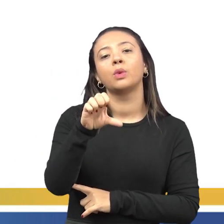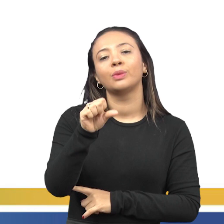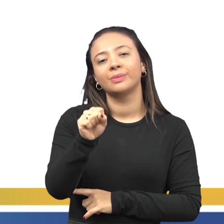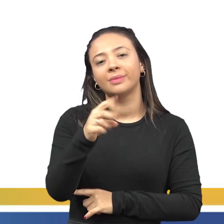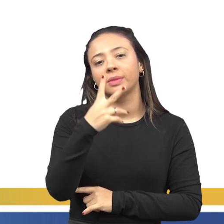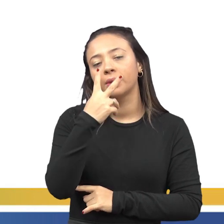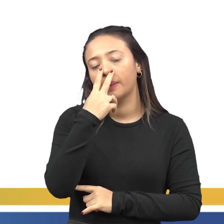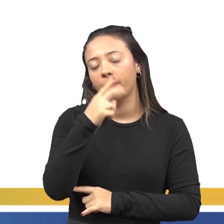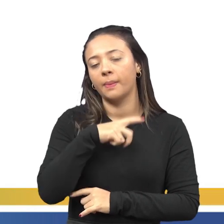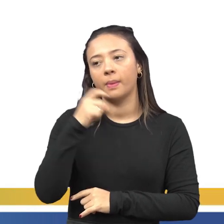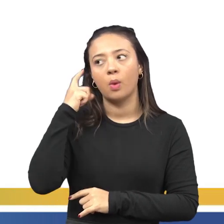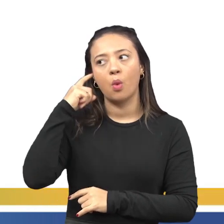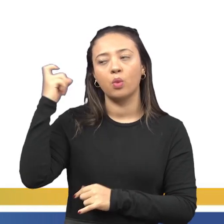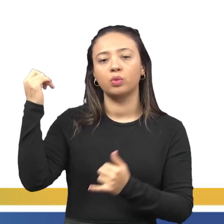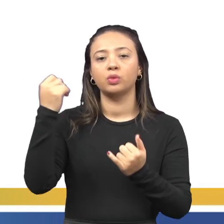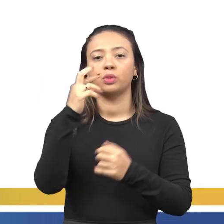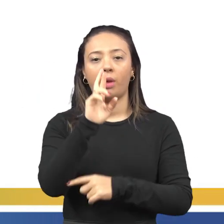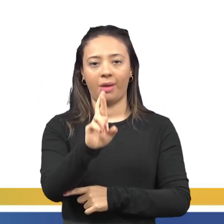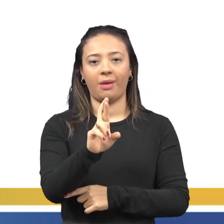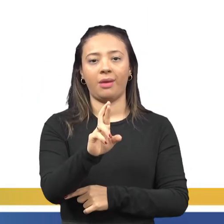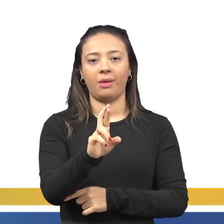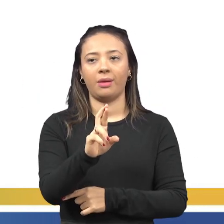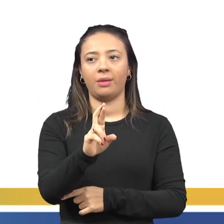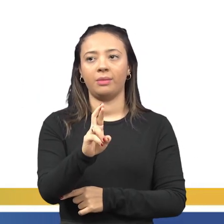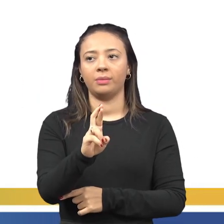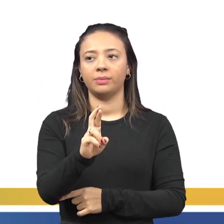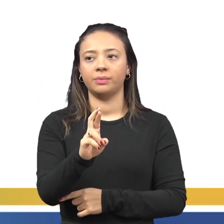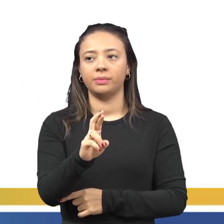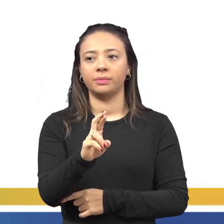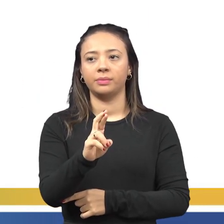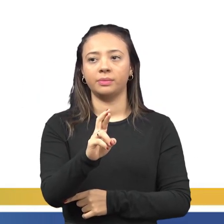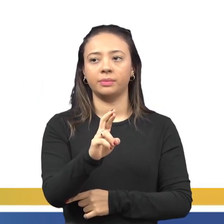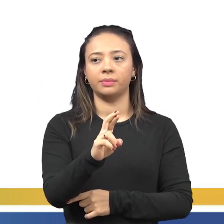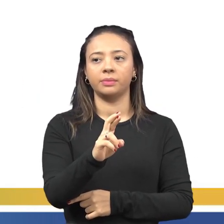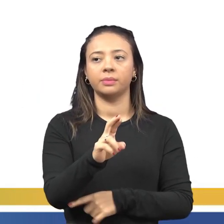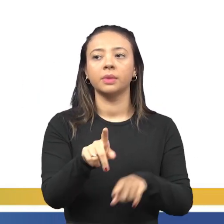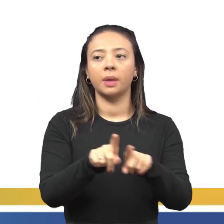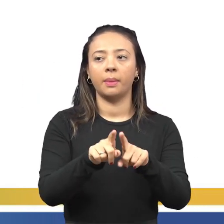Ó, gigante, letra R antes de I também som de R.